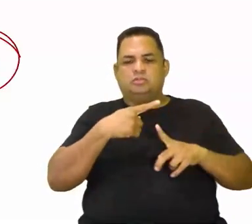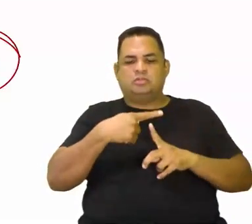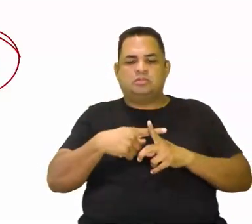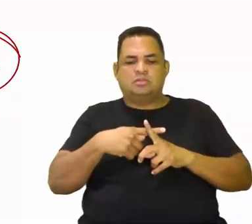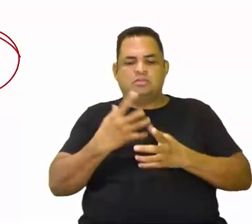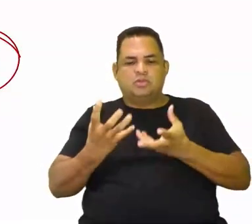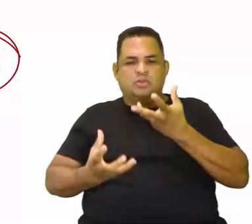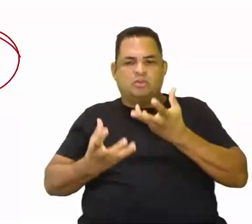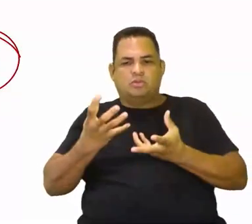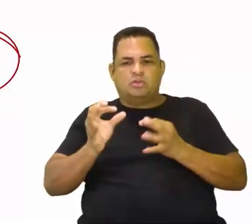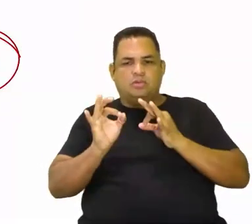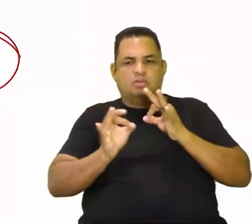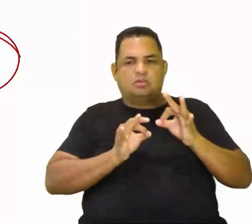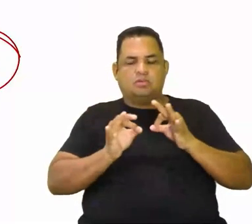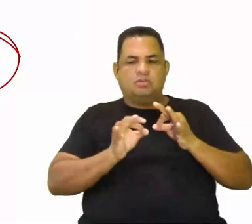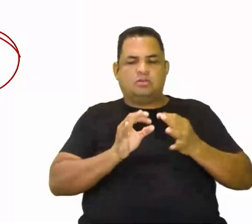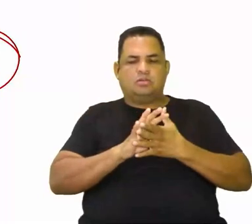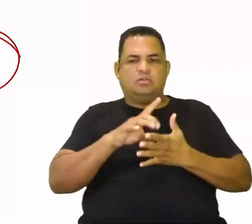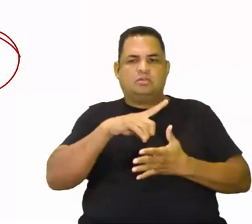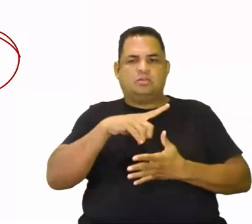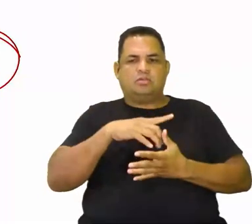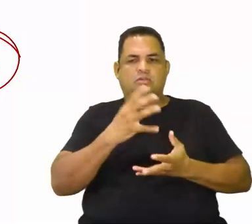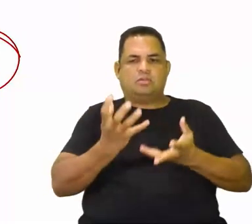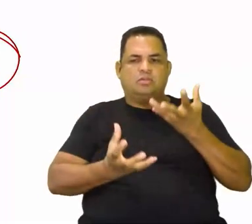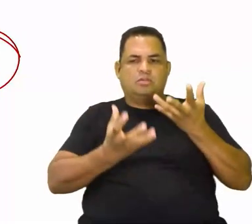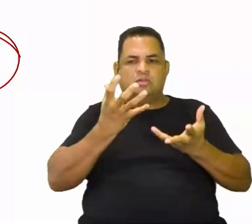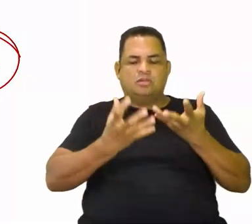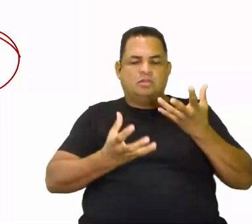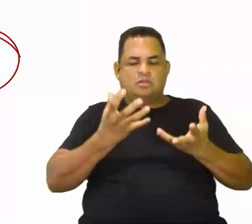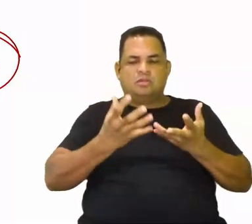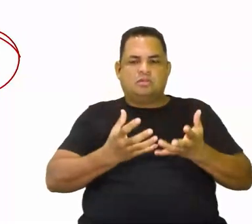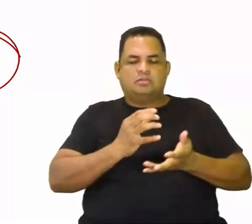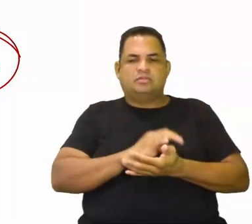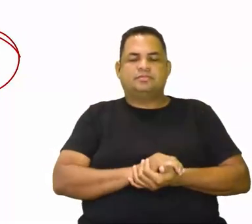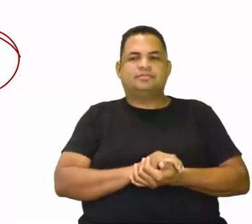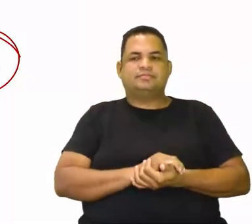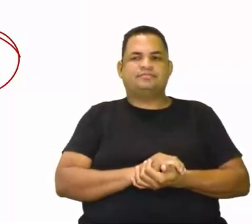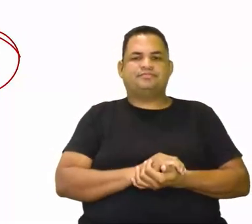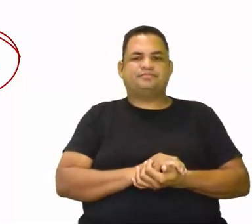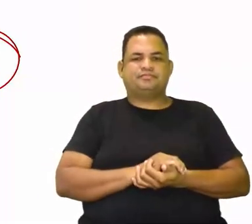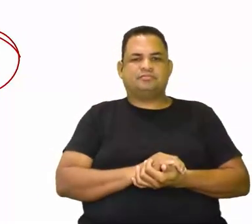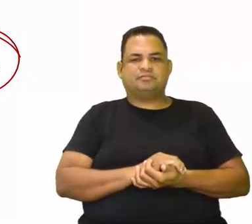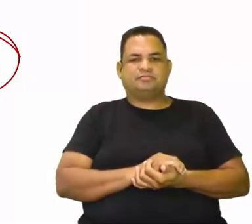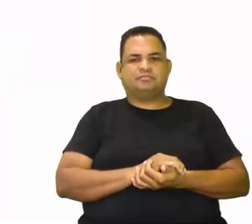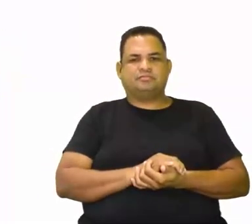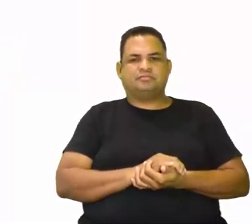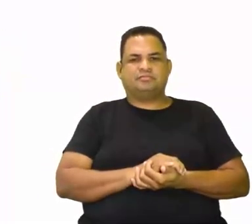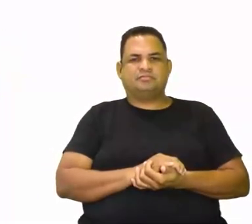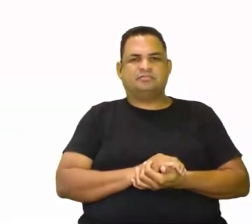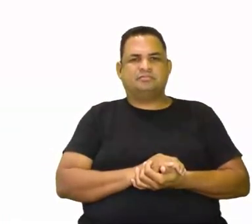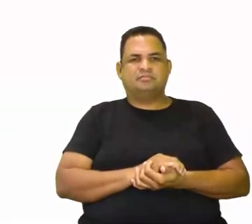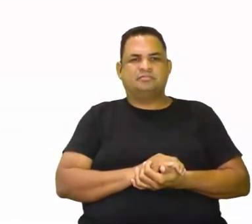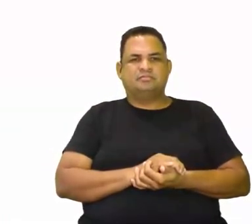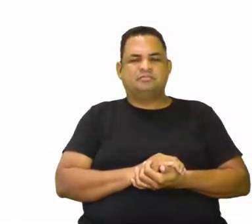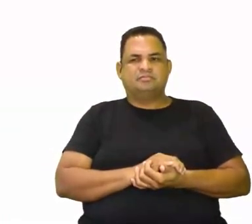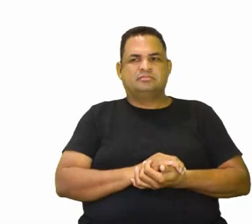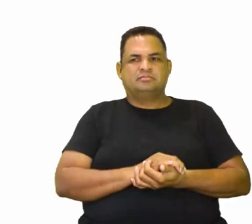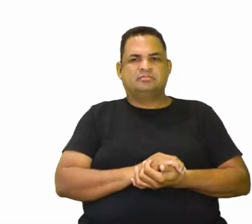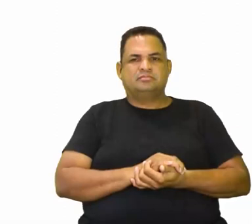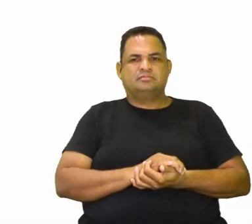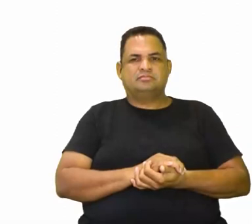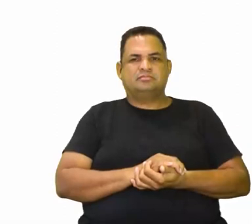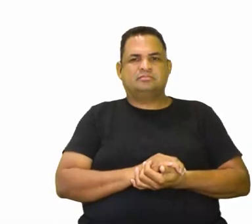chama formada. Por isso, nós temos o fogo, né? Que é a chama que se forma durante a combustão.